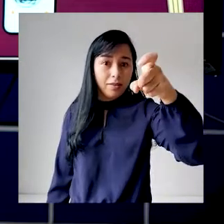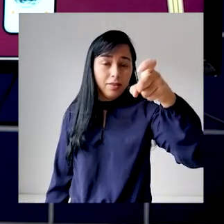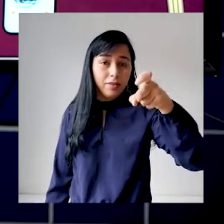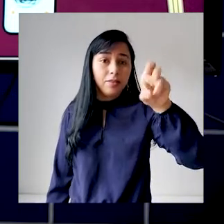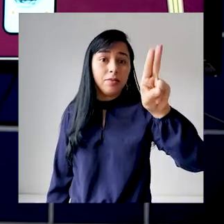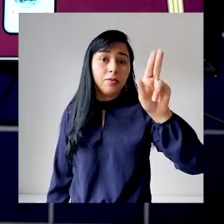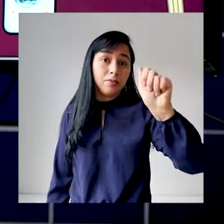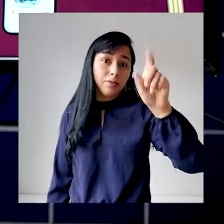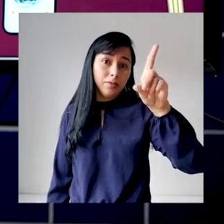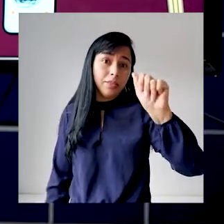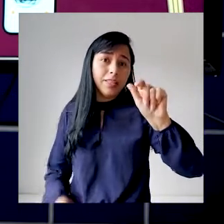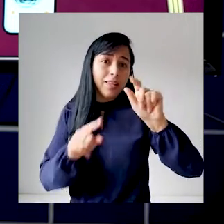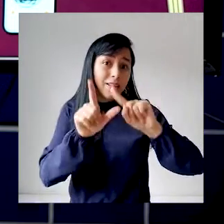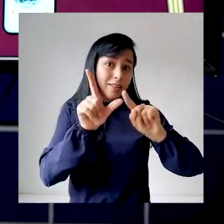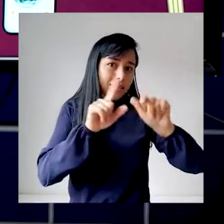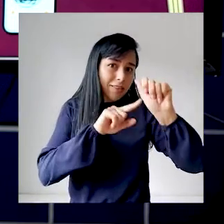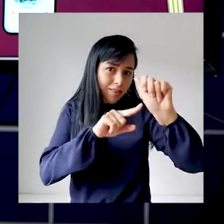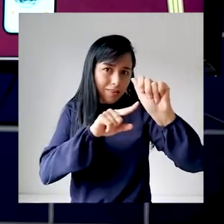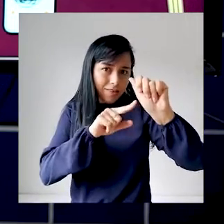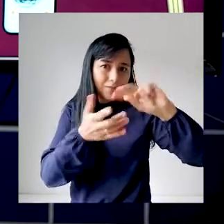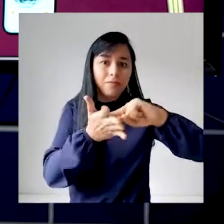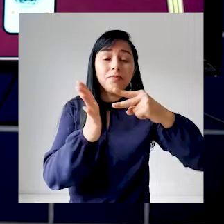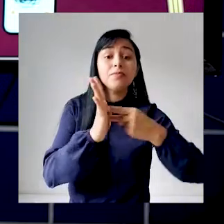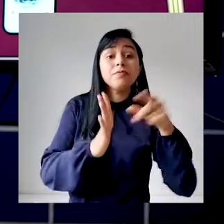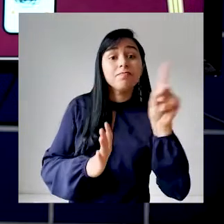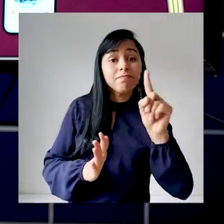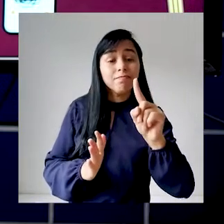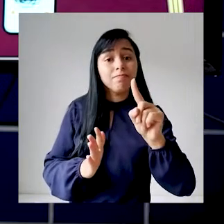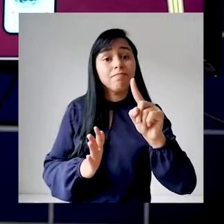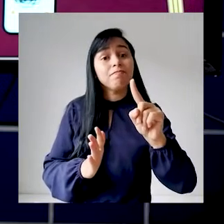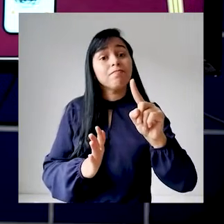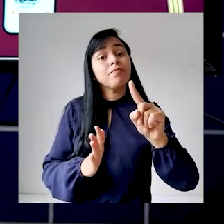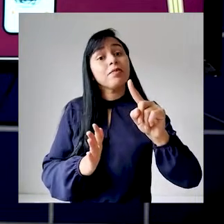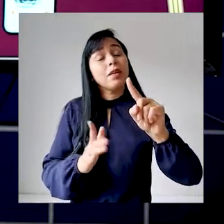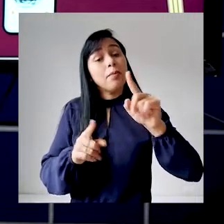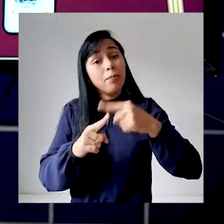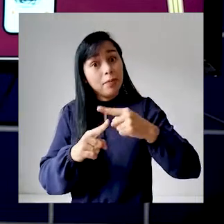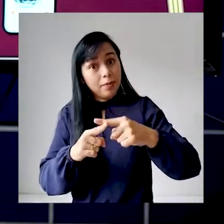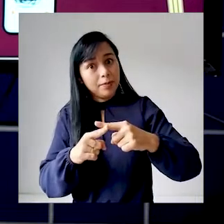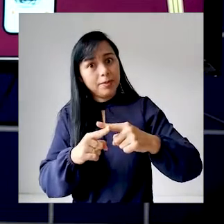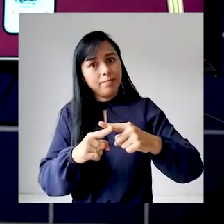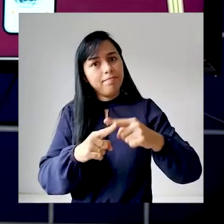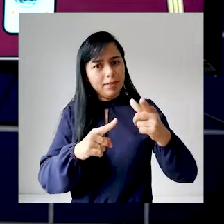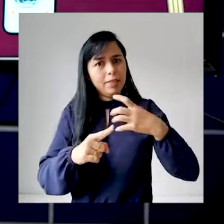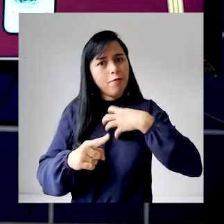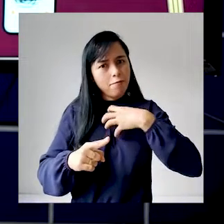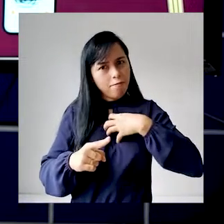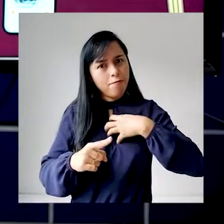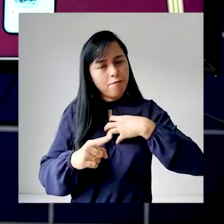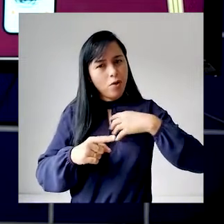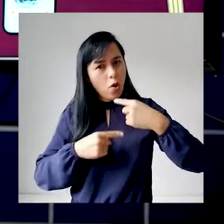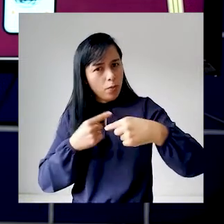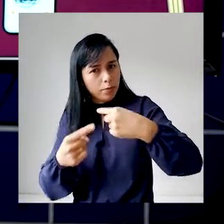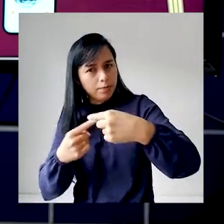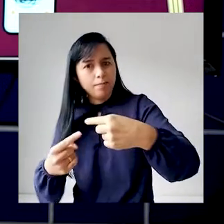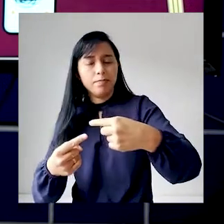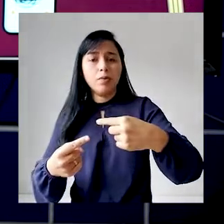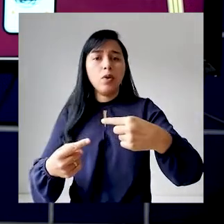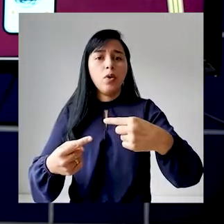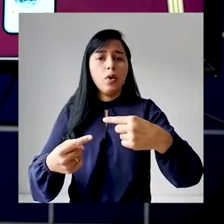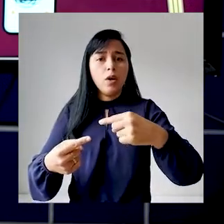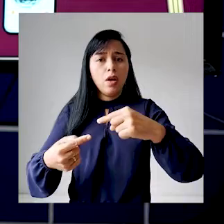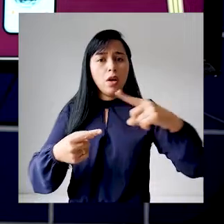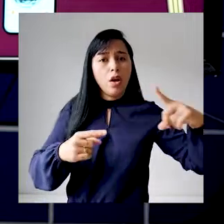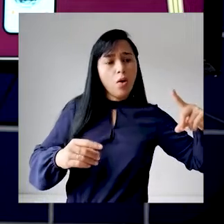não, porque nesse tipo de reprodução nós não teremos a união